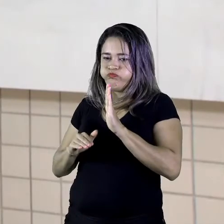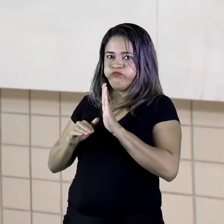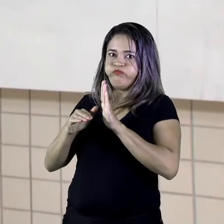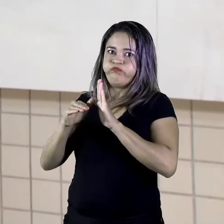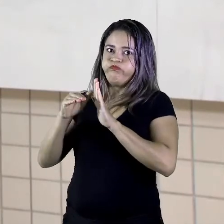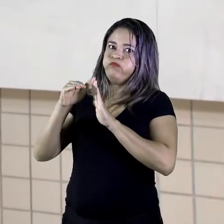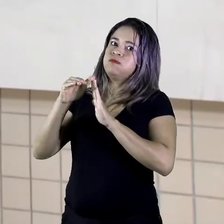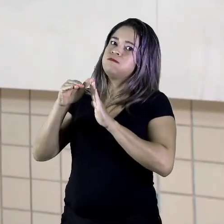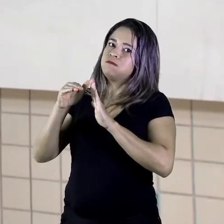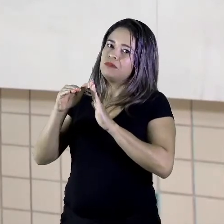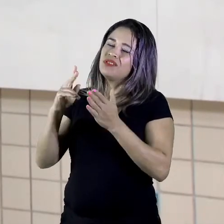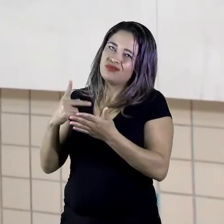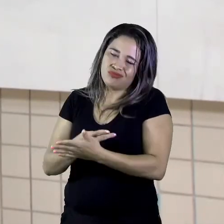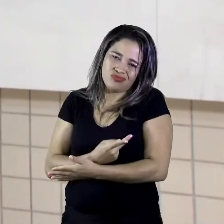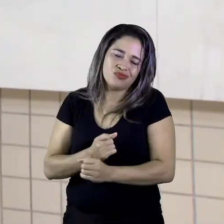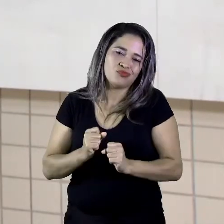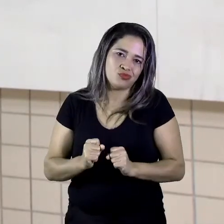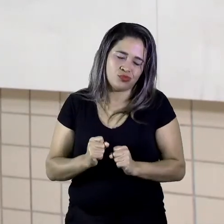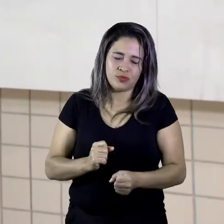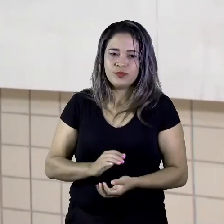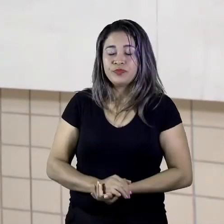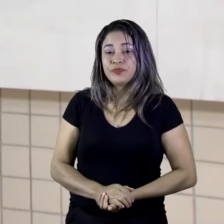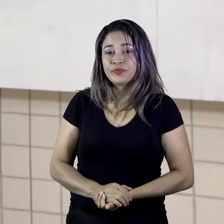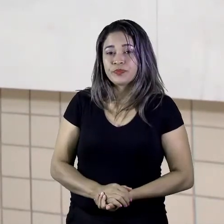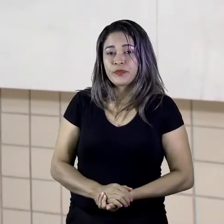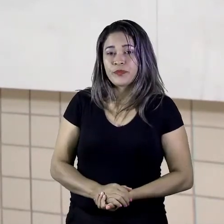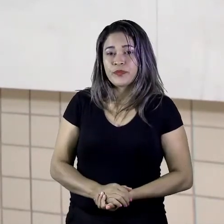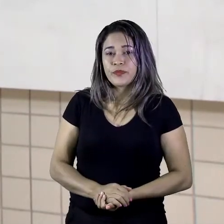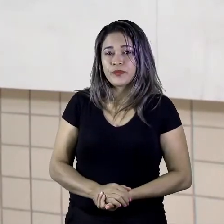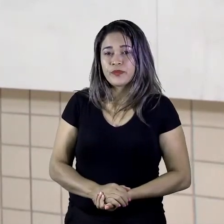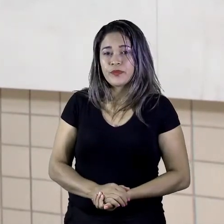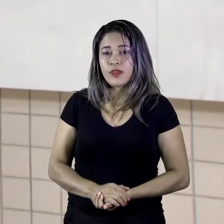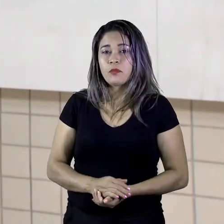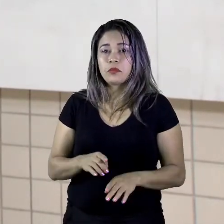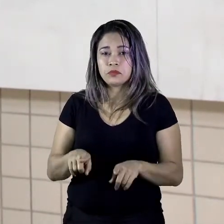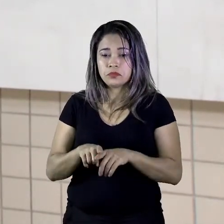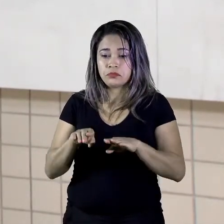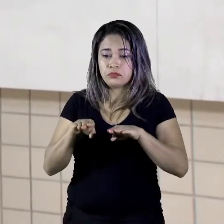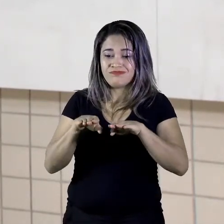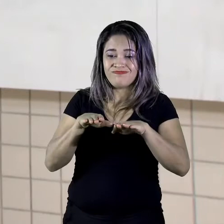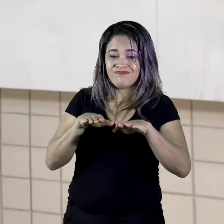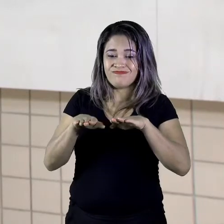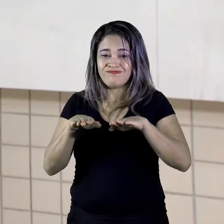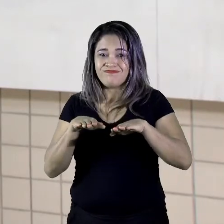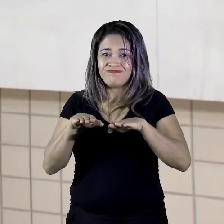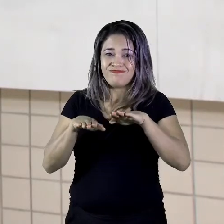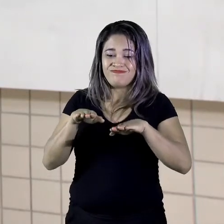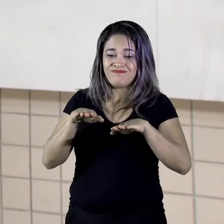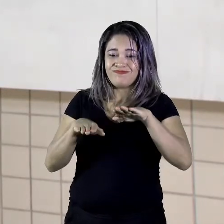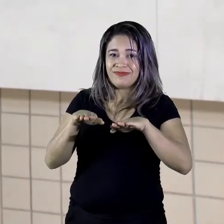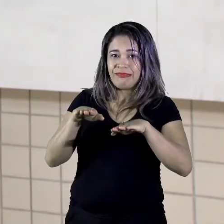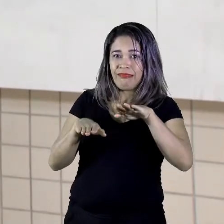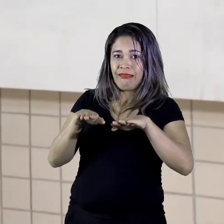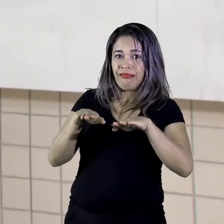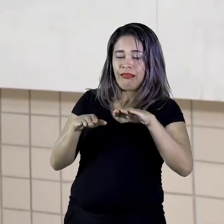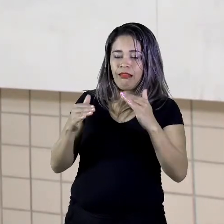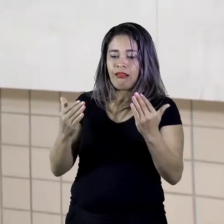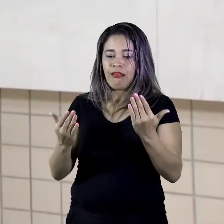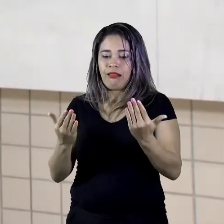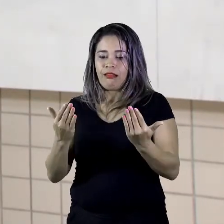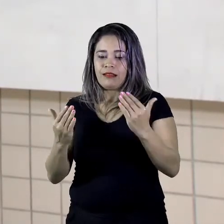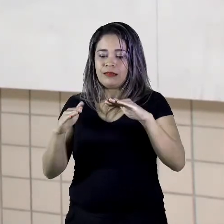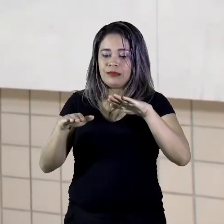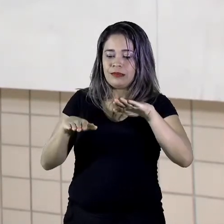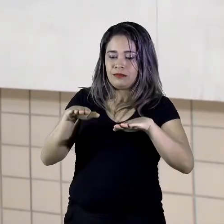acontecer também, como esse desequilíbrio no regime de chuvas pode fazer com que a vegetação de certos lugares